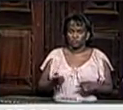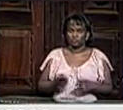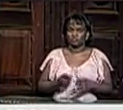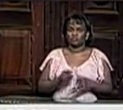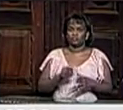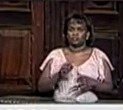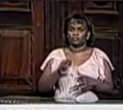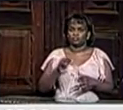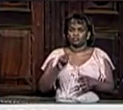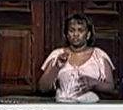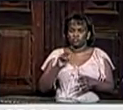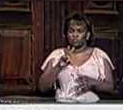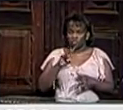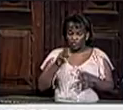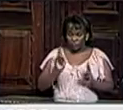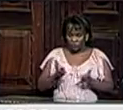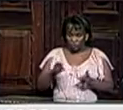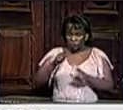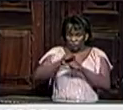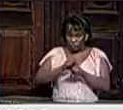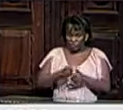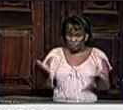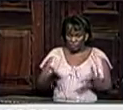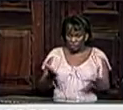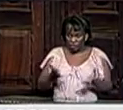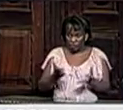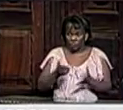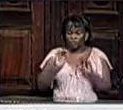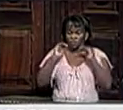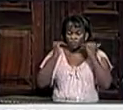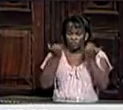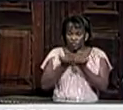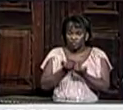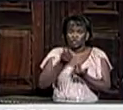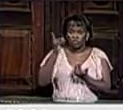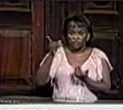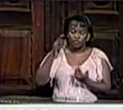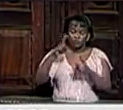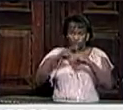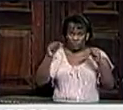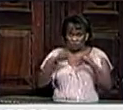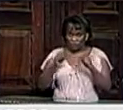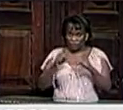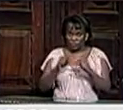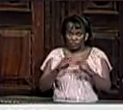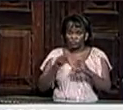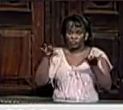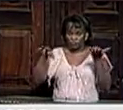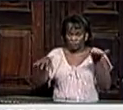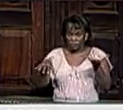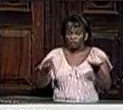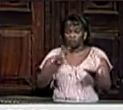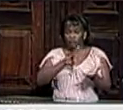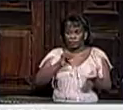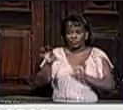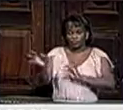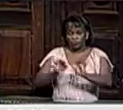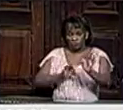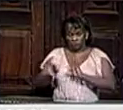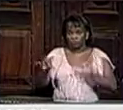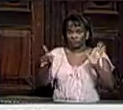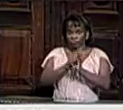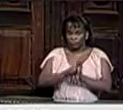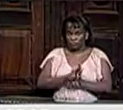que ainda este mês o Congresso Nacional receberá um projeto de